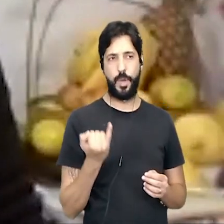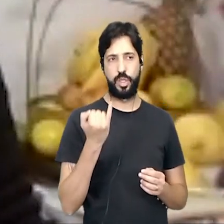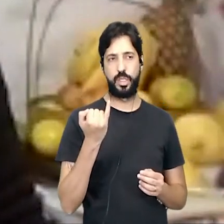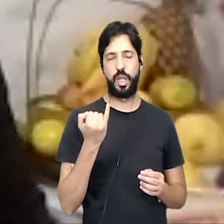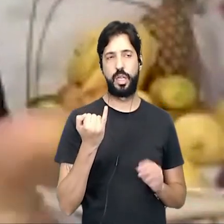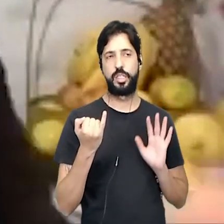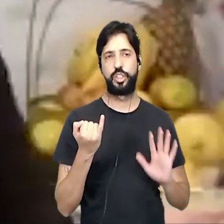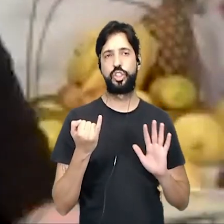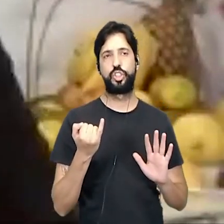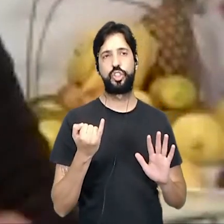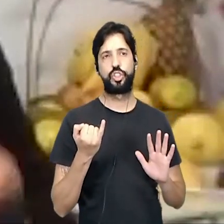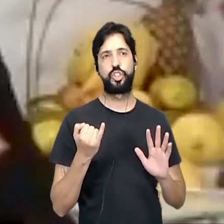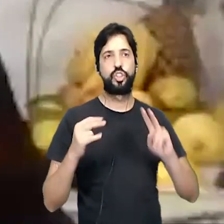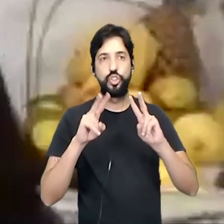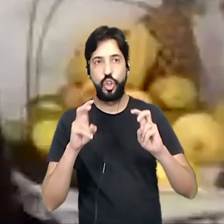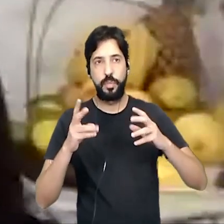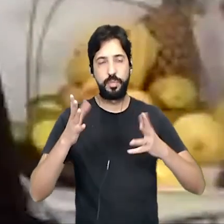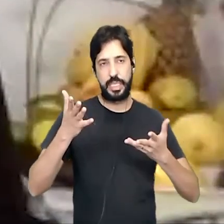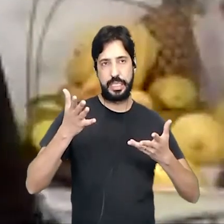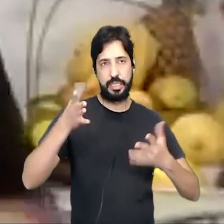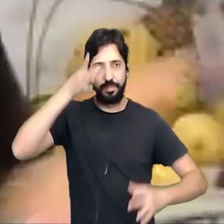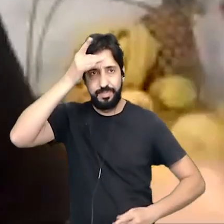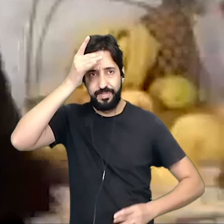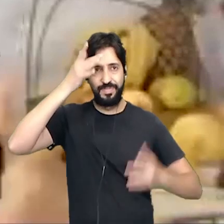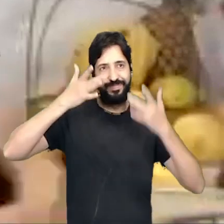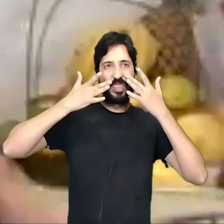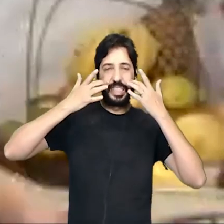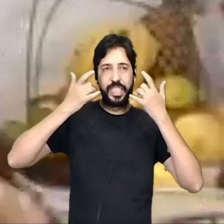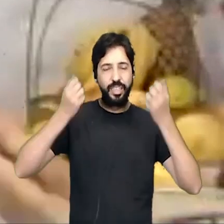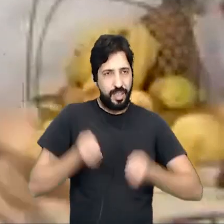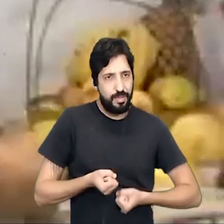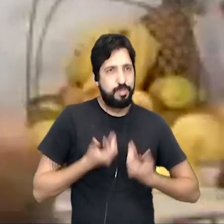eu acho que é essencial dizer que, assim, né, nessa dramaturgia, nessa